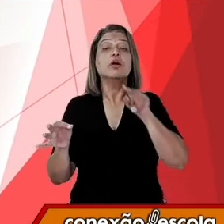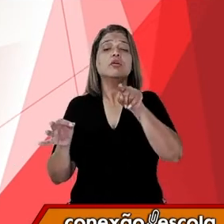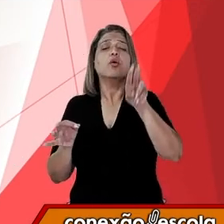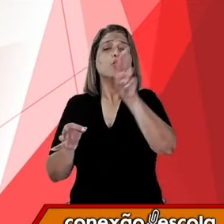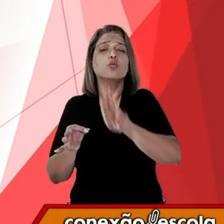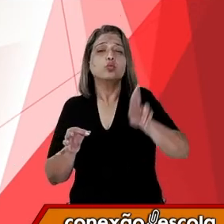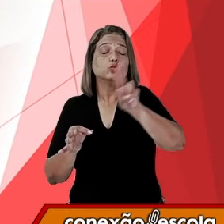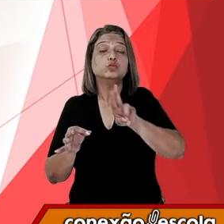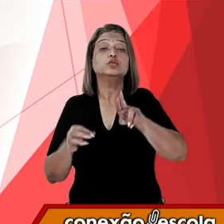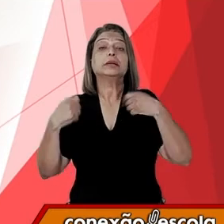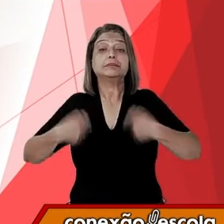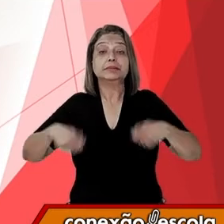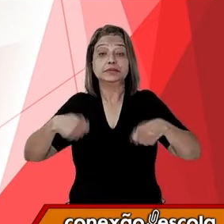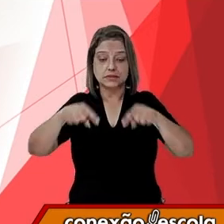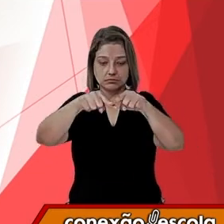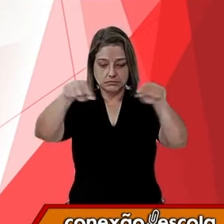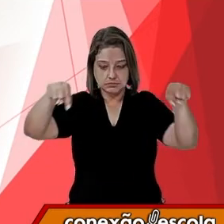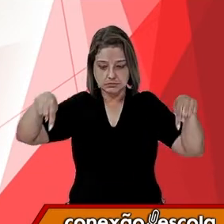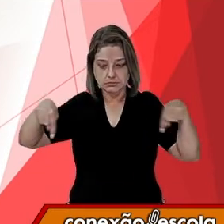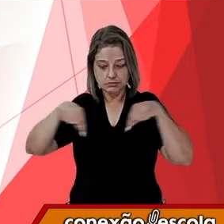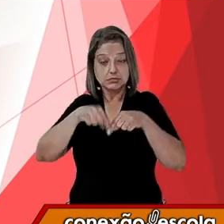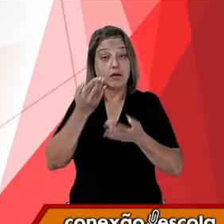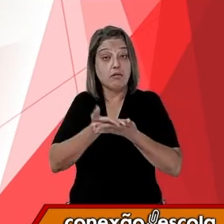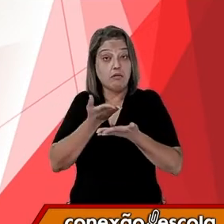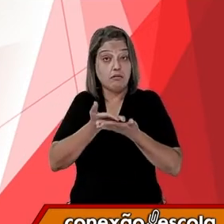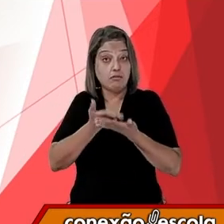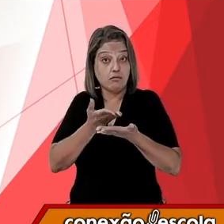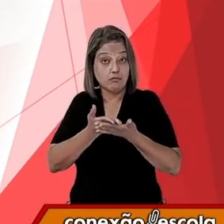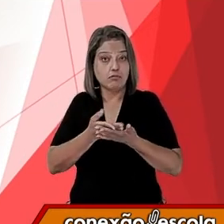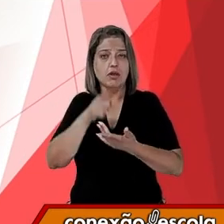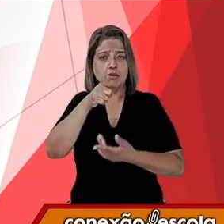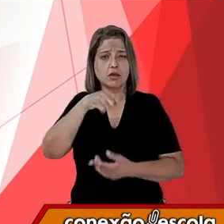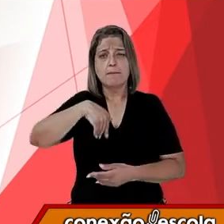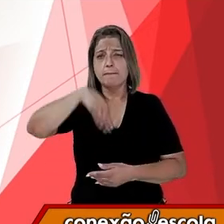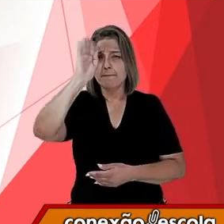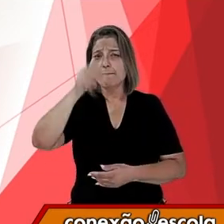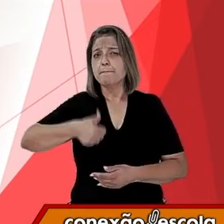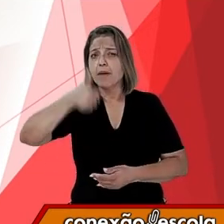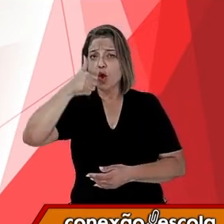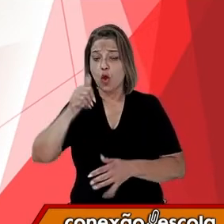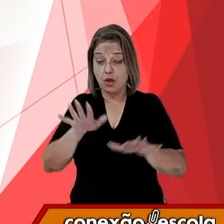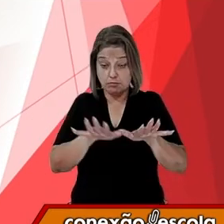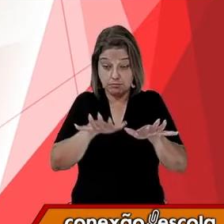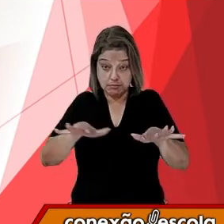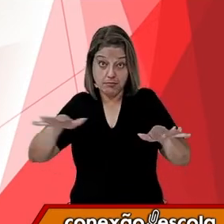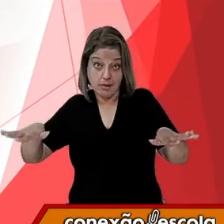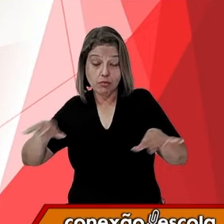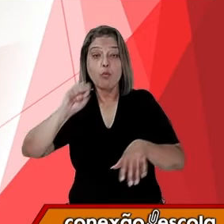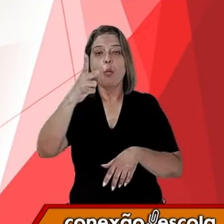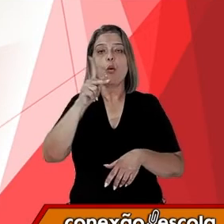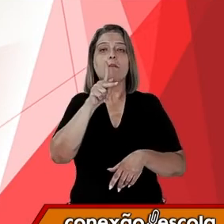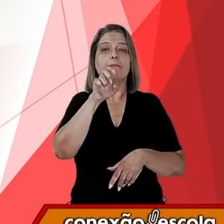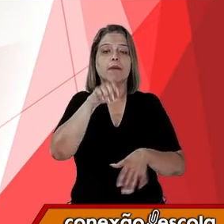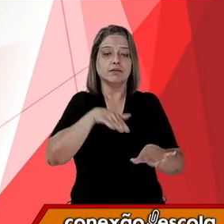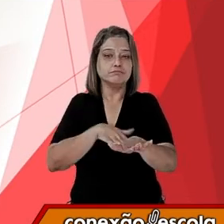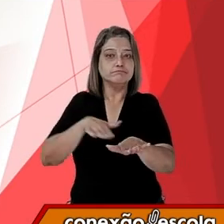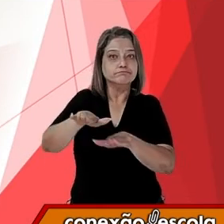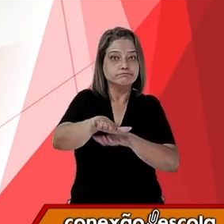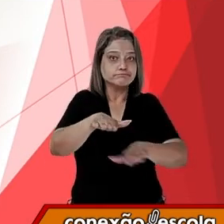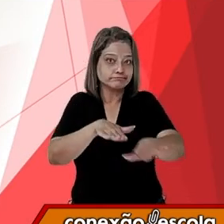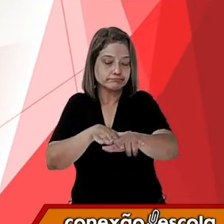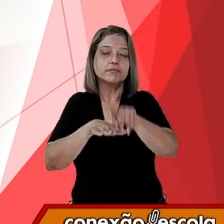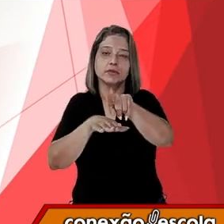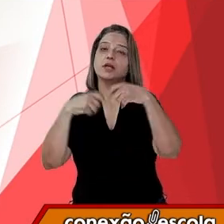para medir o contorno da sala de aula? O palmo ou o passo? Você vai ter que justificar a